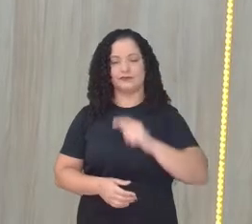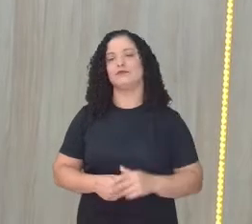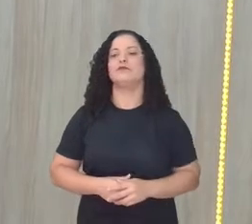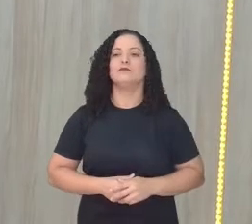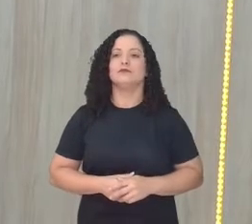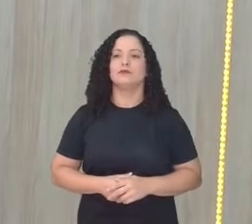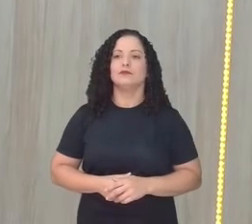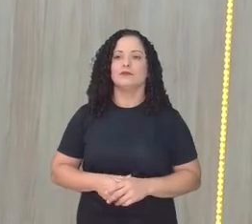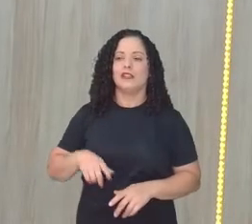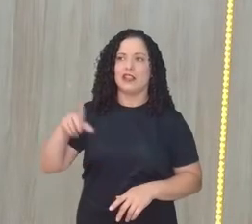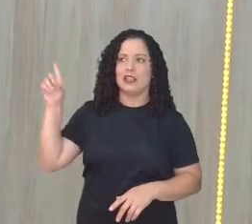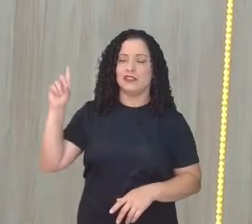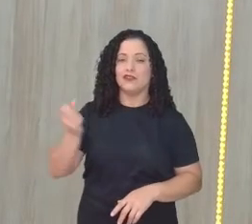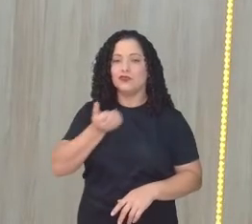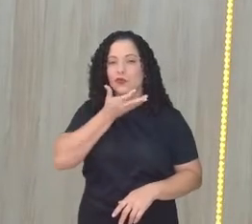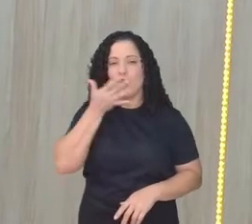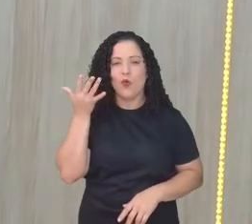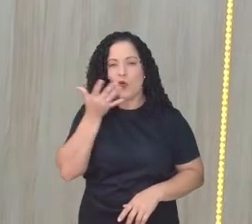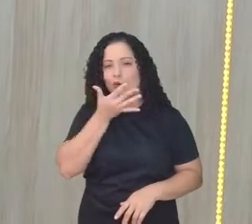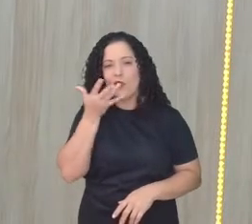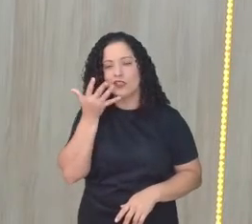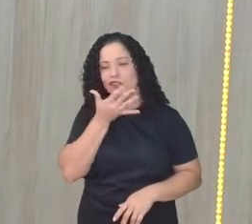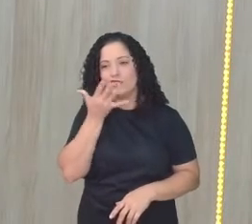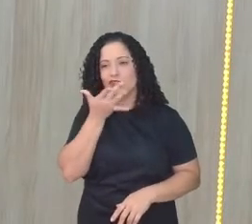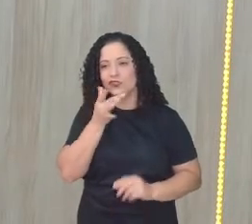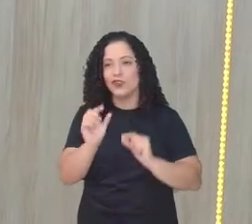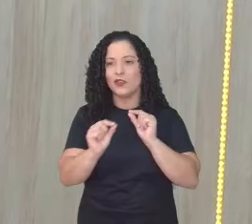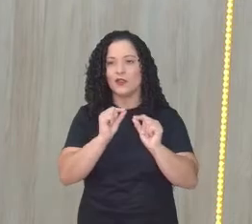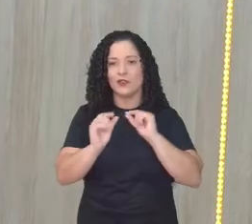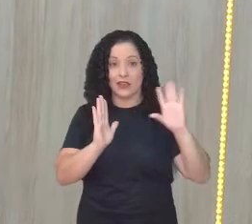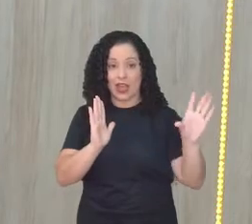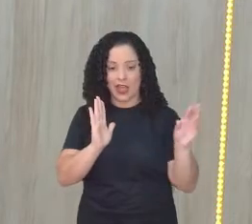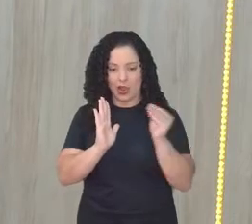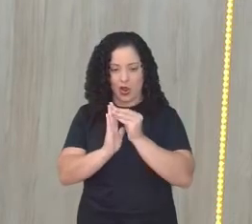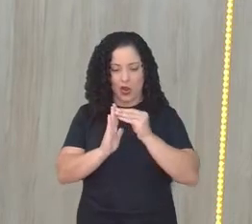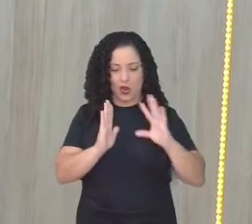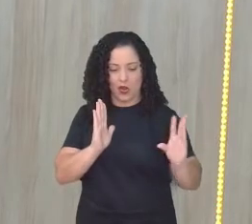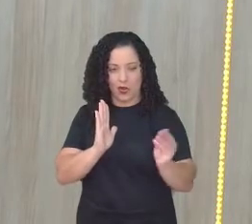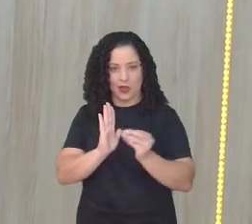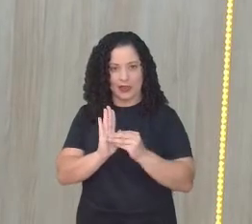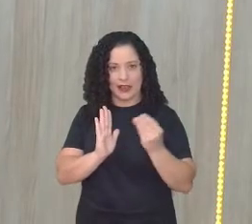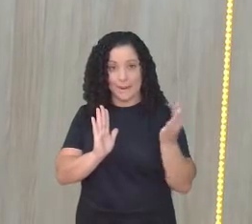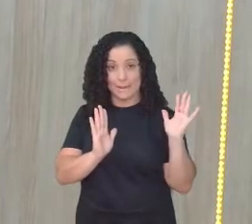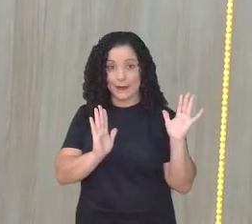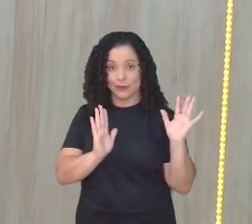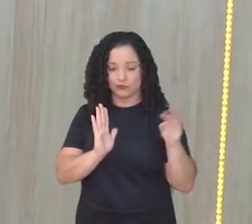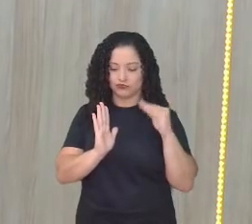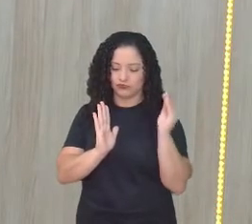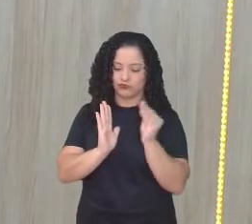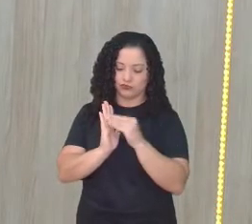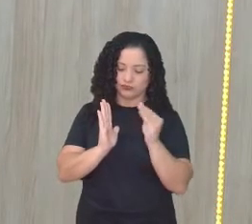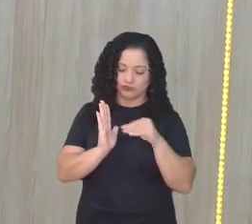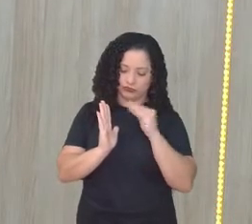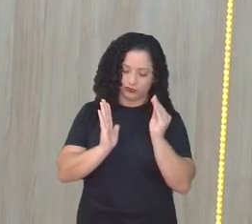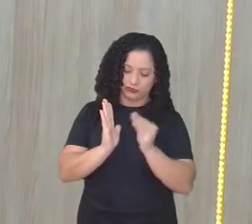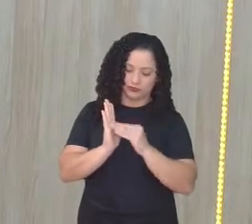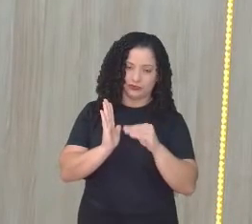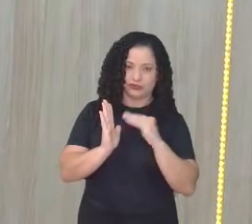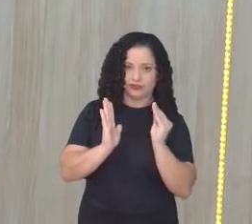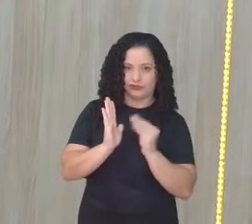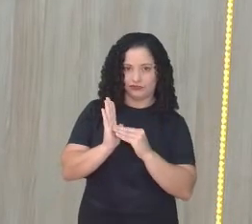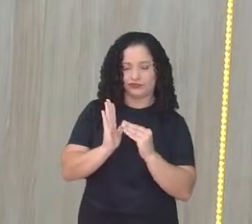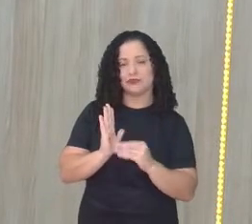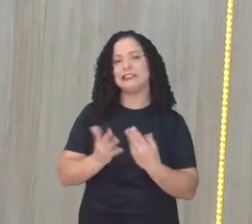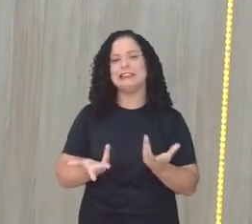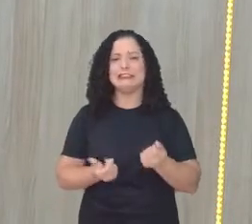essas cores, né, elas foram adicionadas manualmente após a impressão. Agora imagina